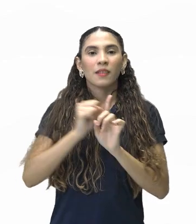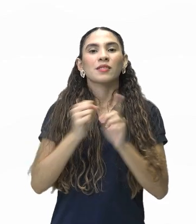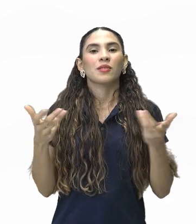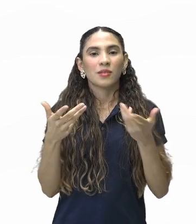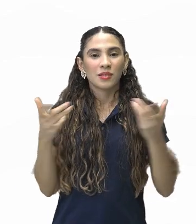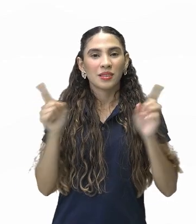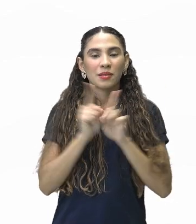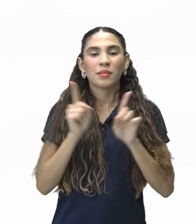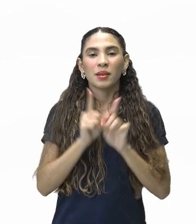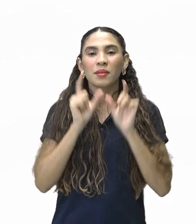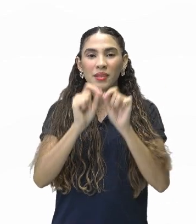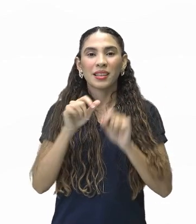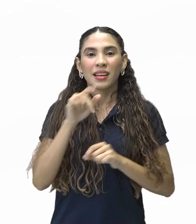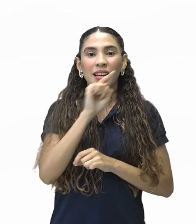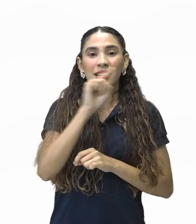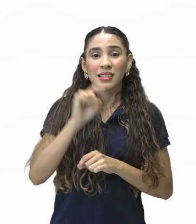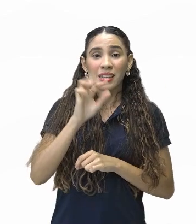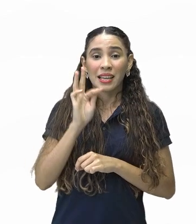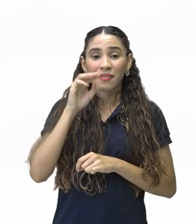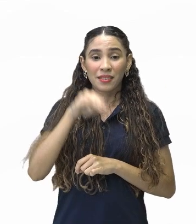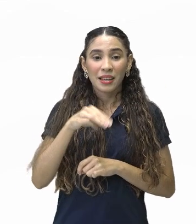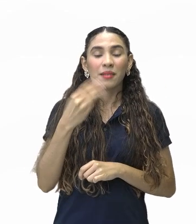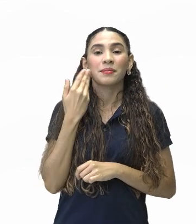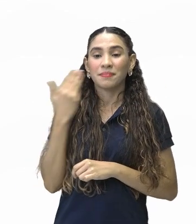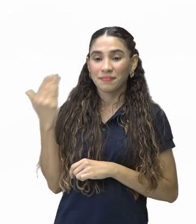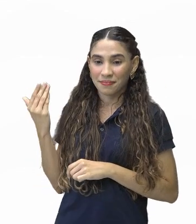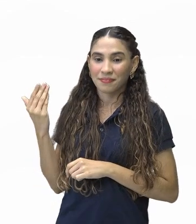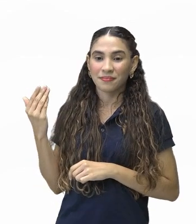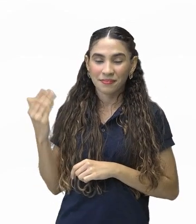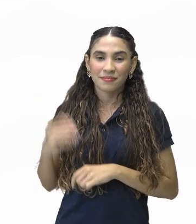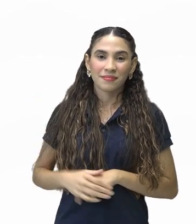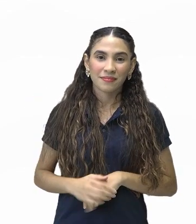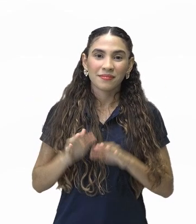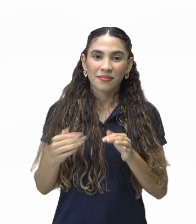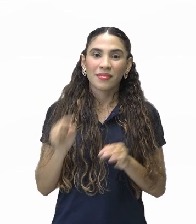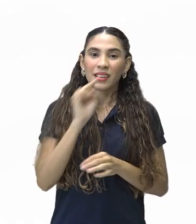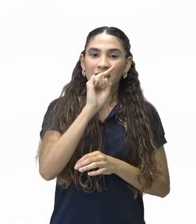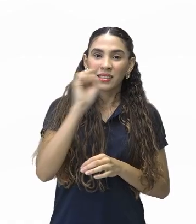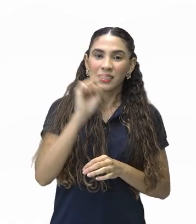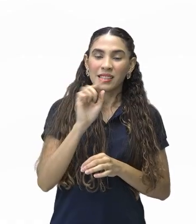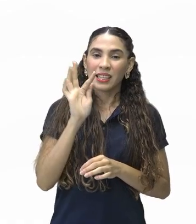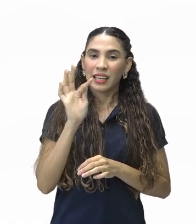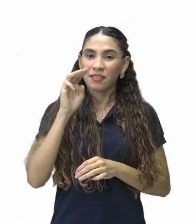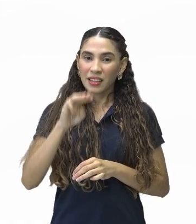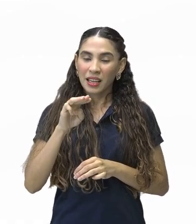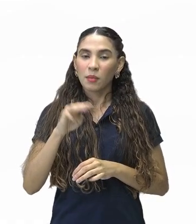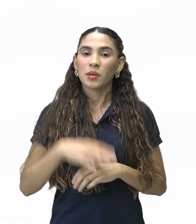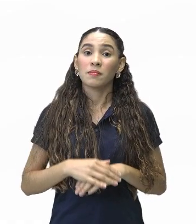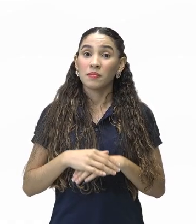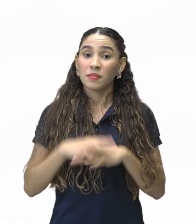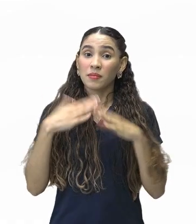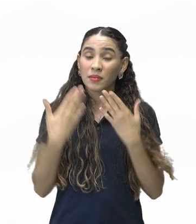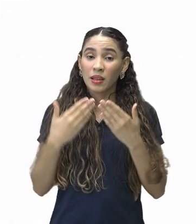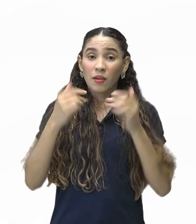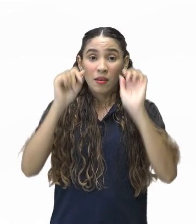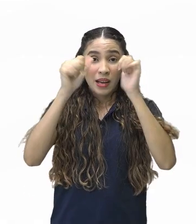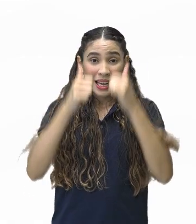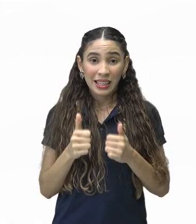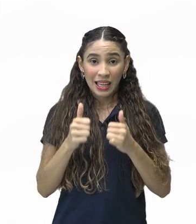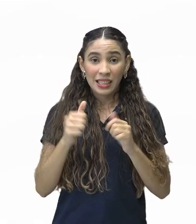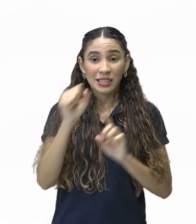sociológico para a Zona Franca, Zona Franca de Manaus. Breve